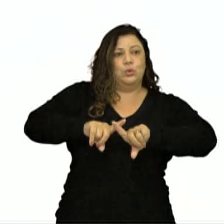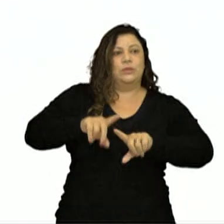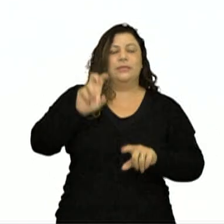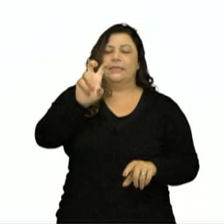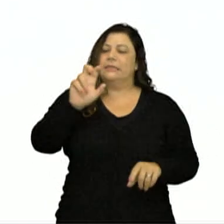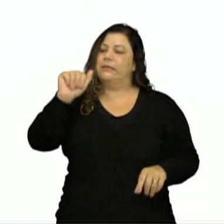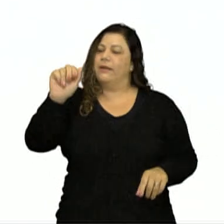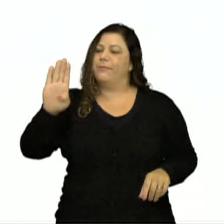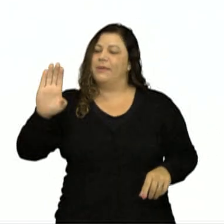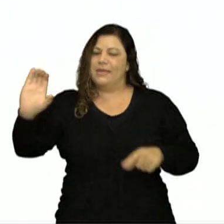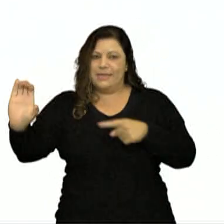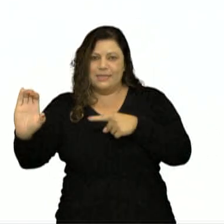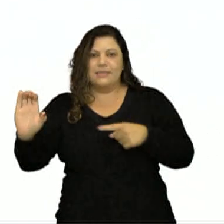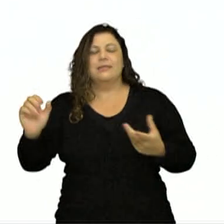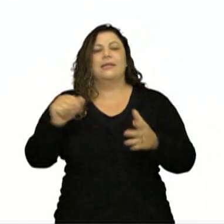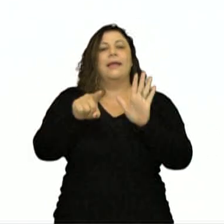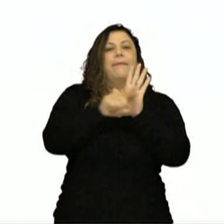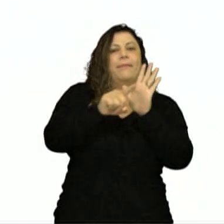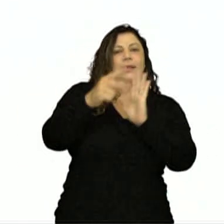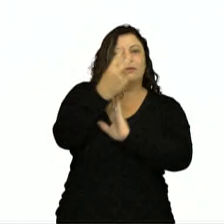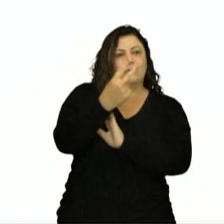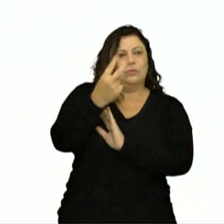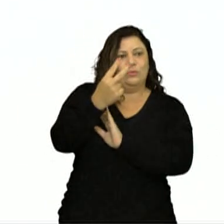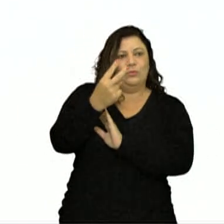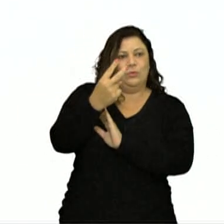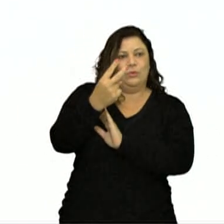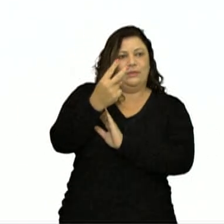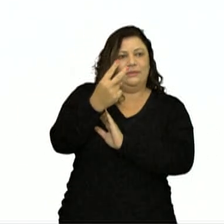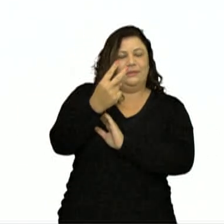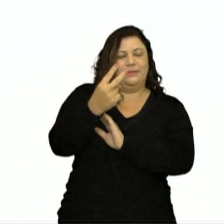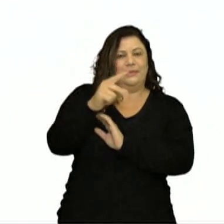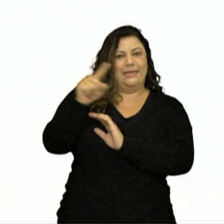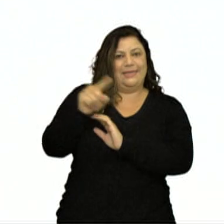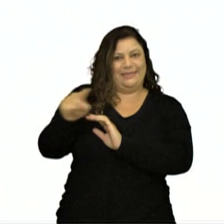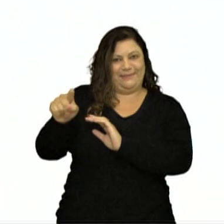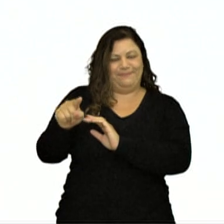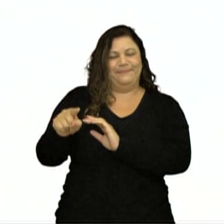5abc e menos 2z. Ok?